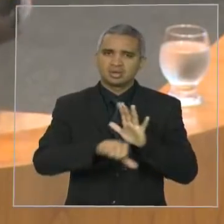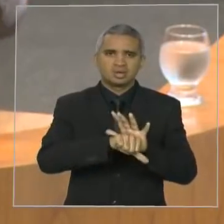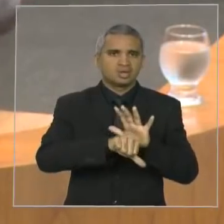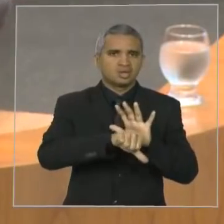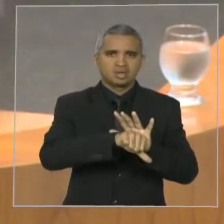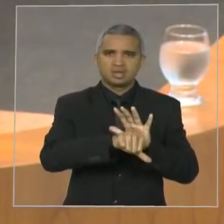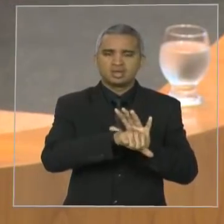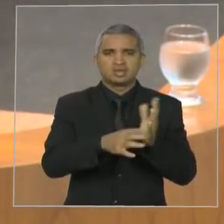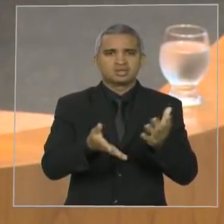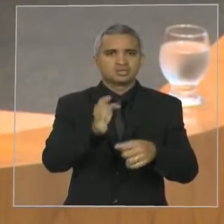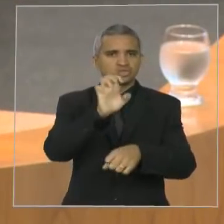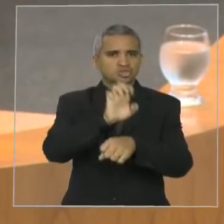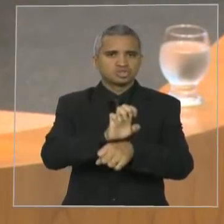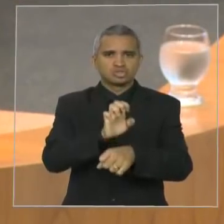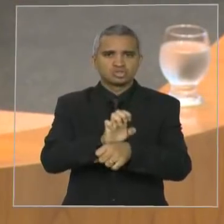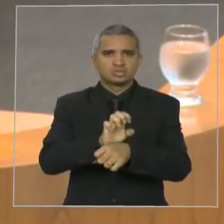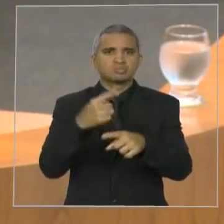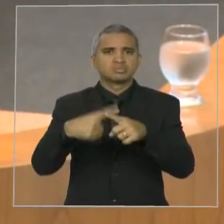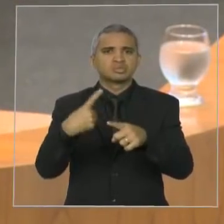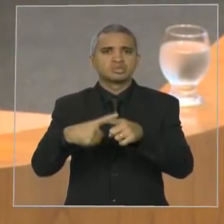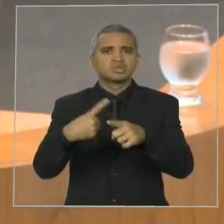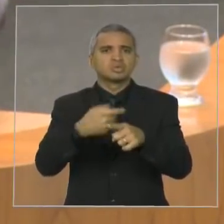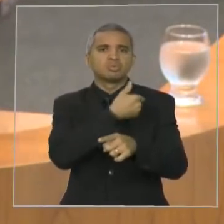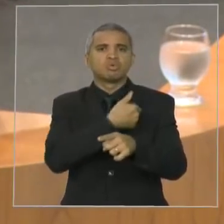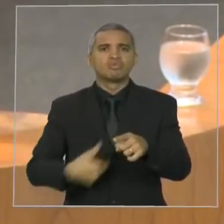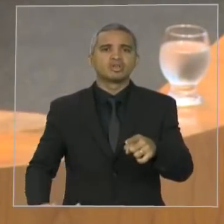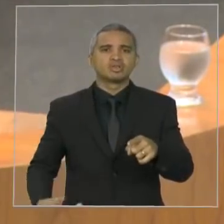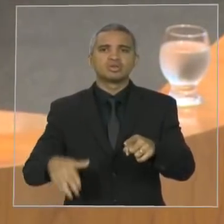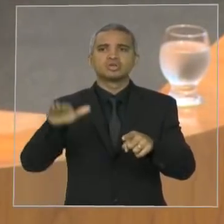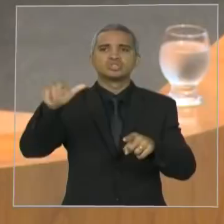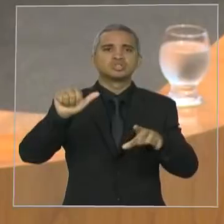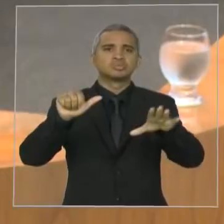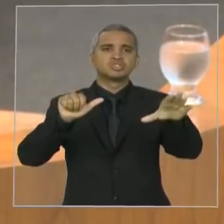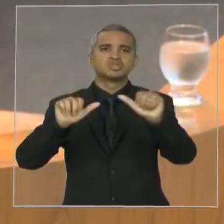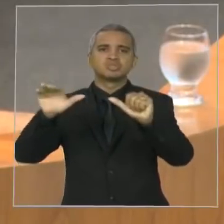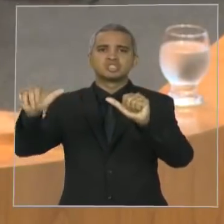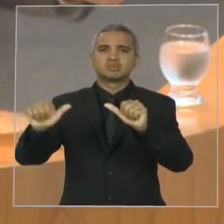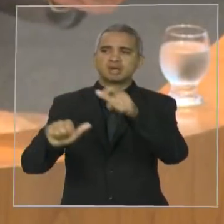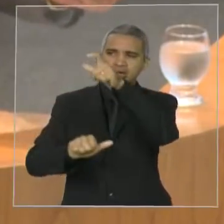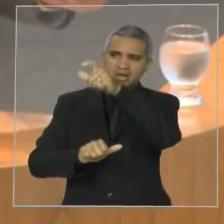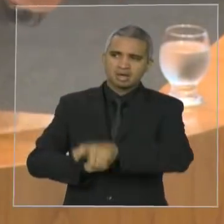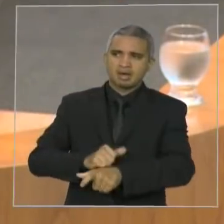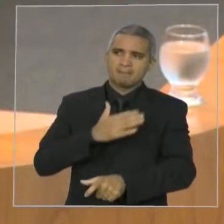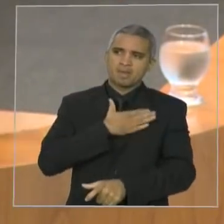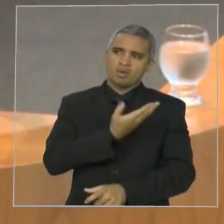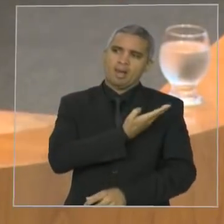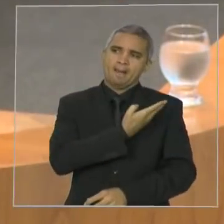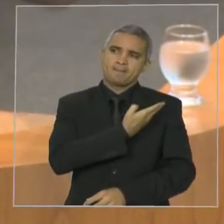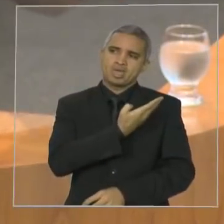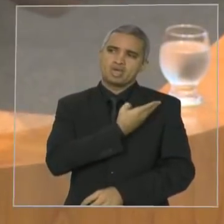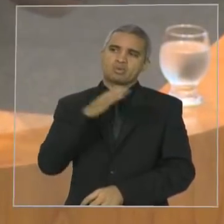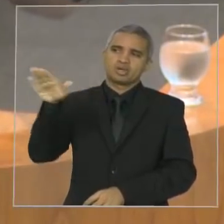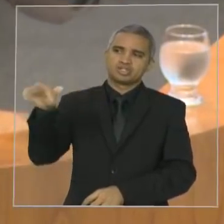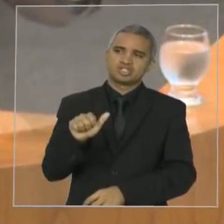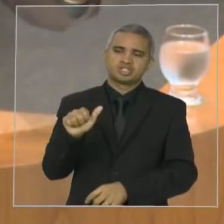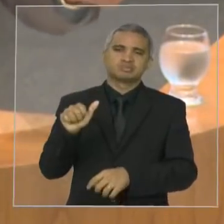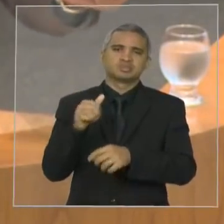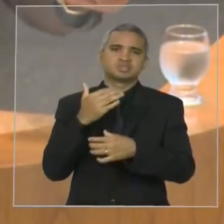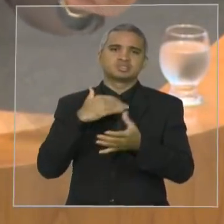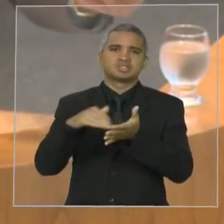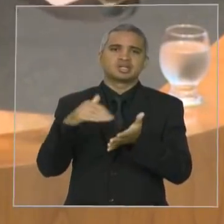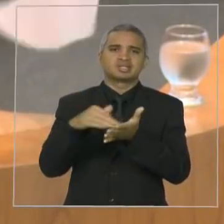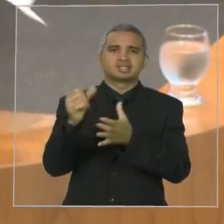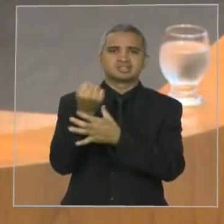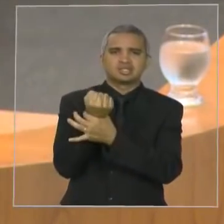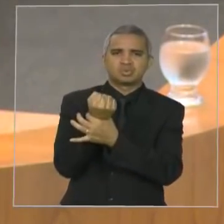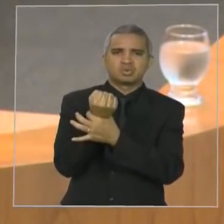das causas, e também por fato de um trabalho contínuo. Cada governador que não conhece segurança,